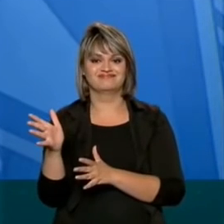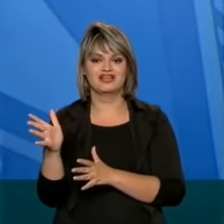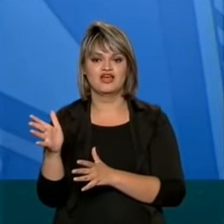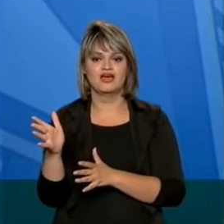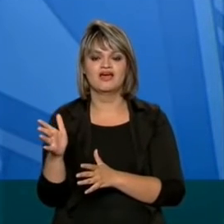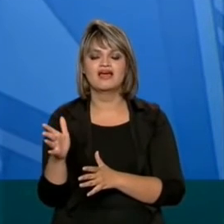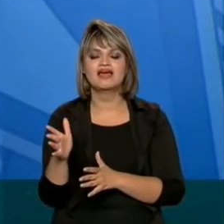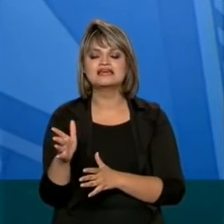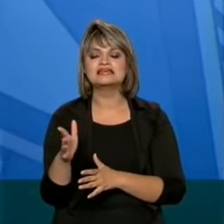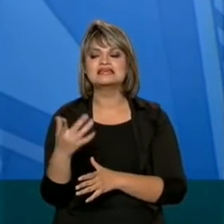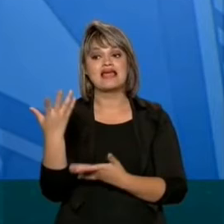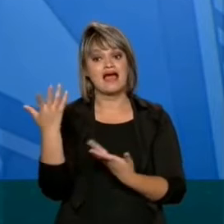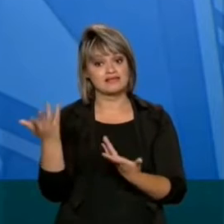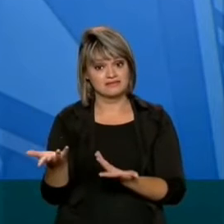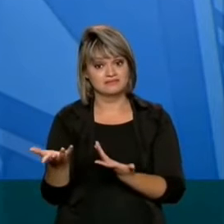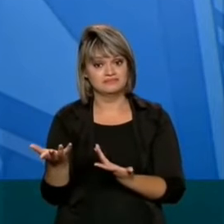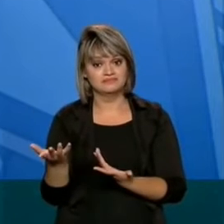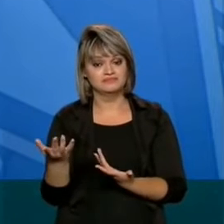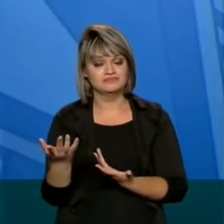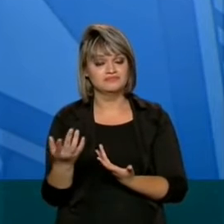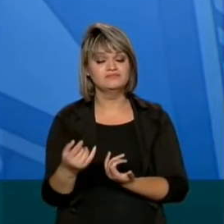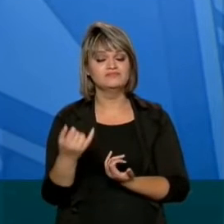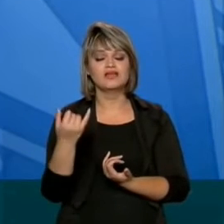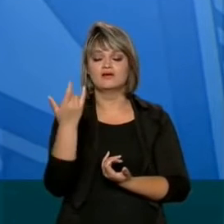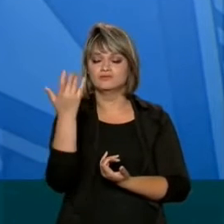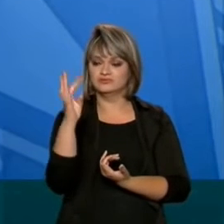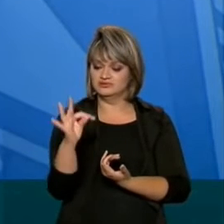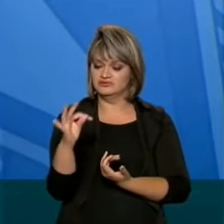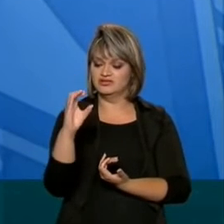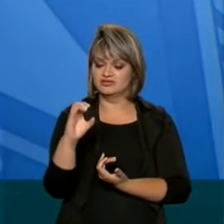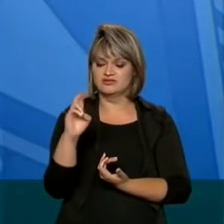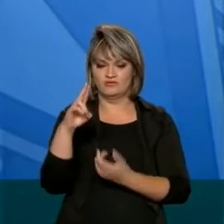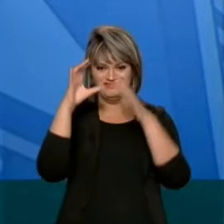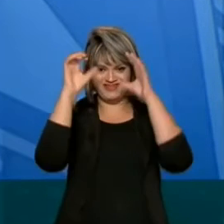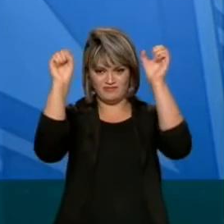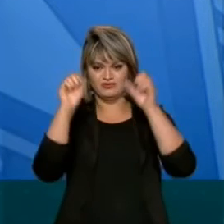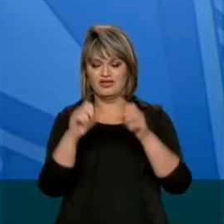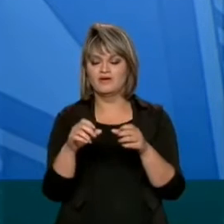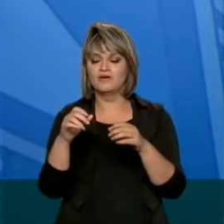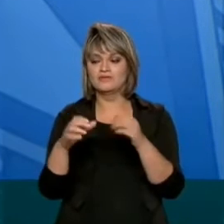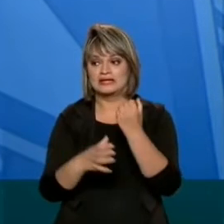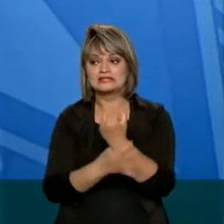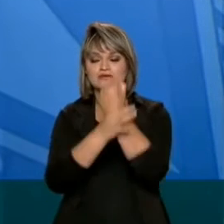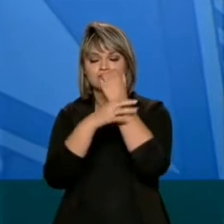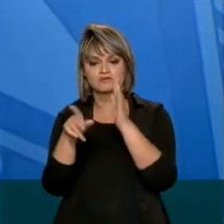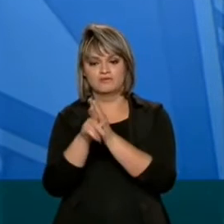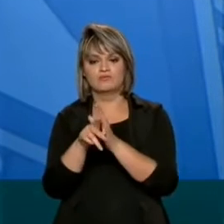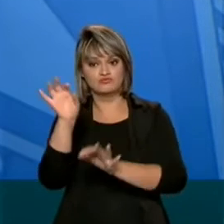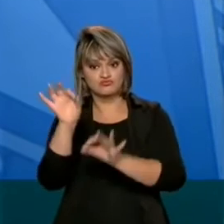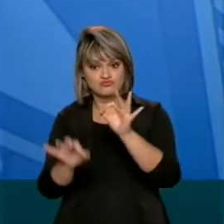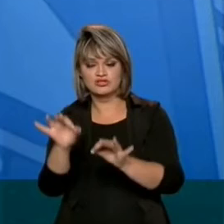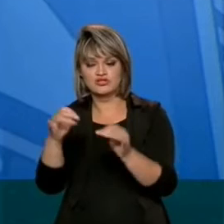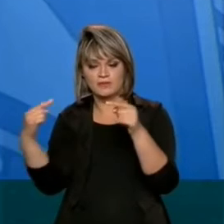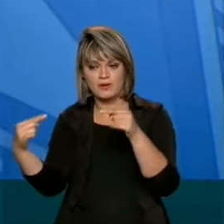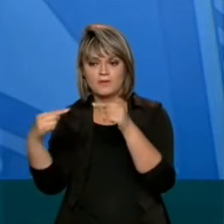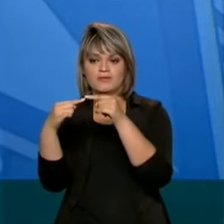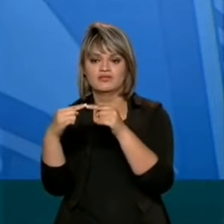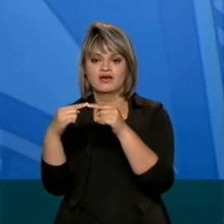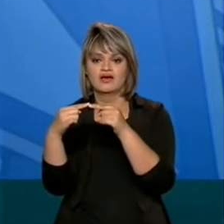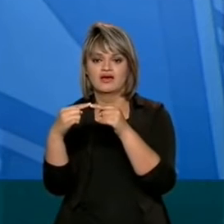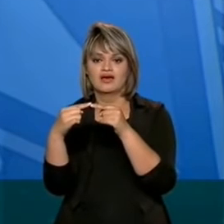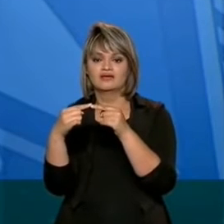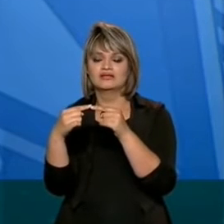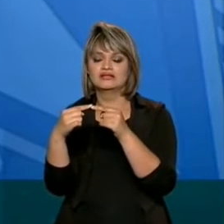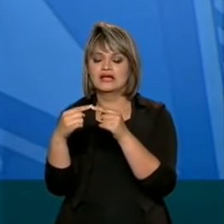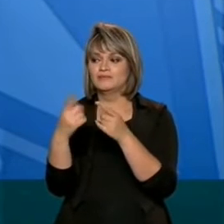tanto é que o que serve, né, é muito importante o TCU para dar segurança jurídica para o investidor. Nós estamos falando no leilão de 40